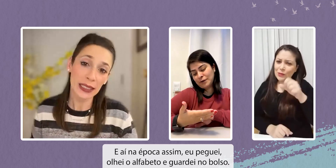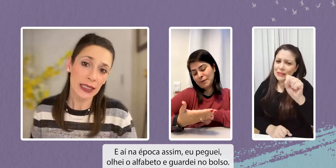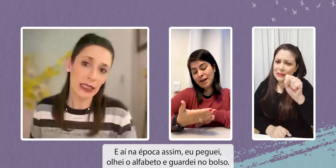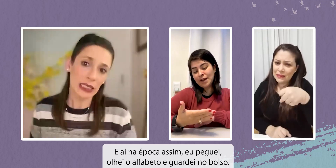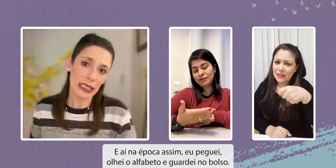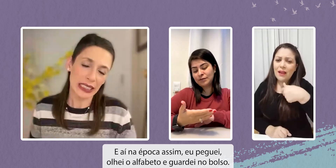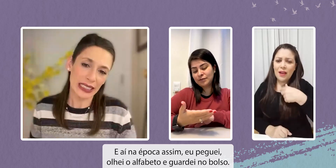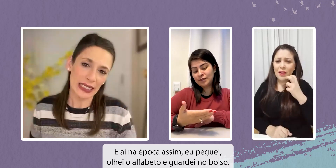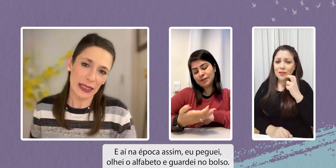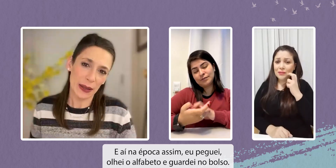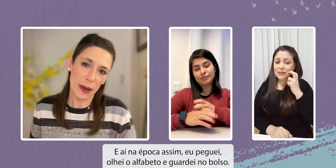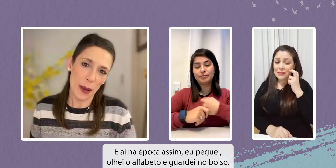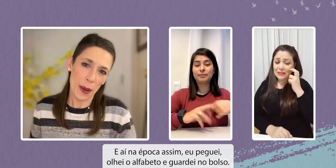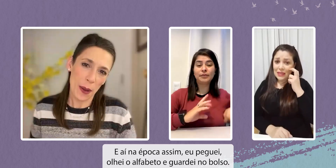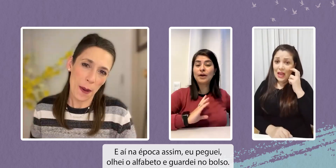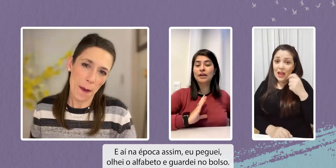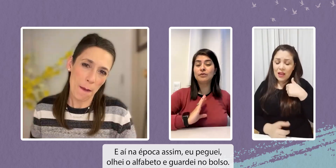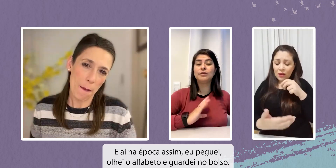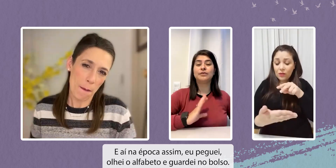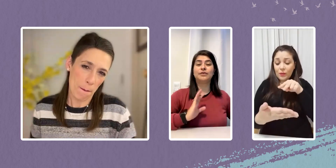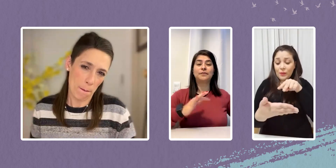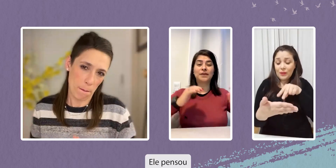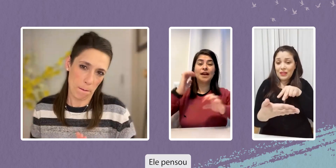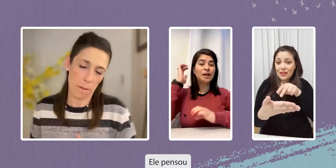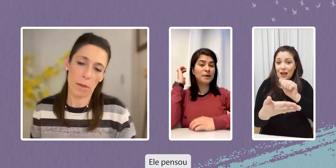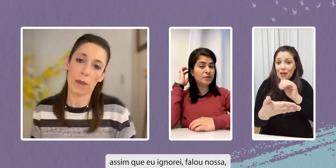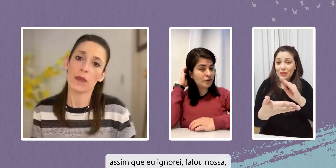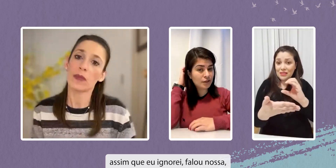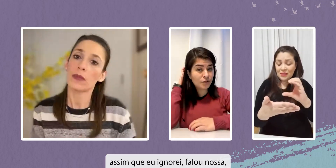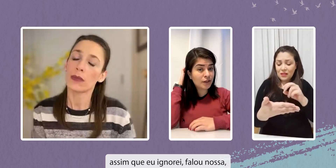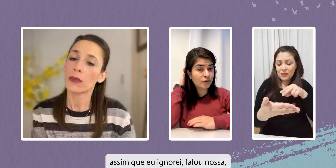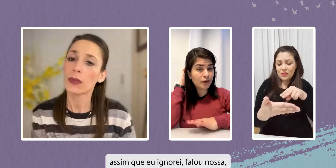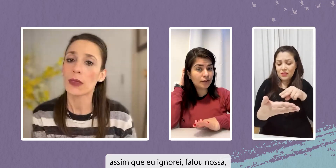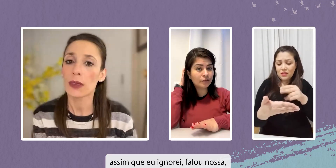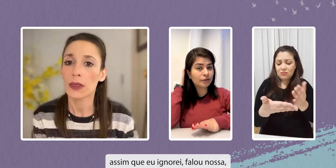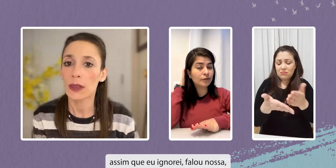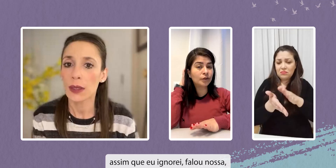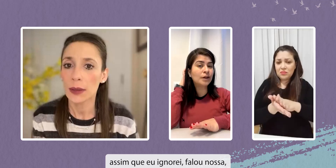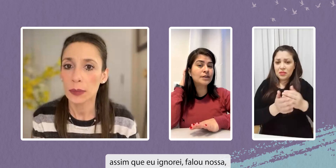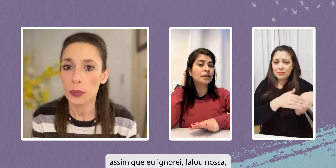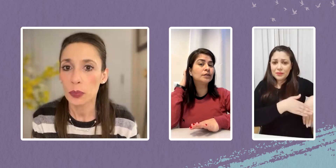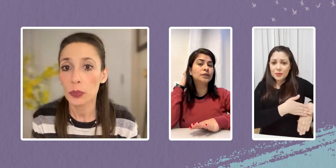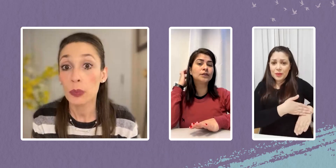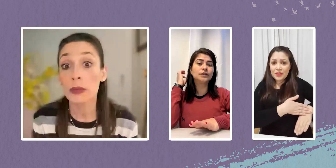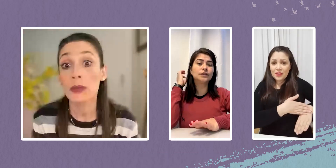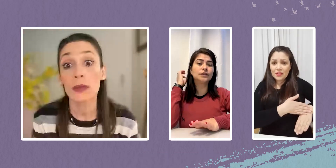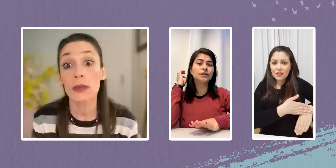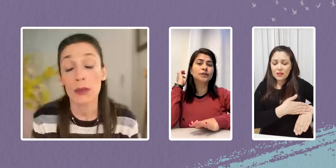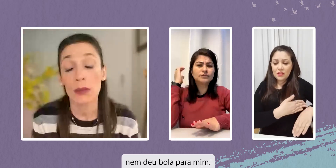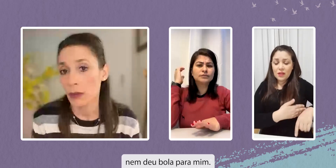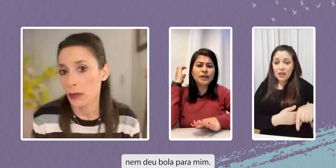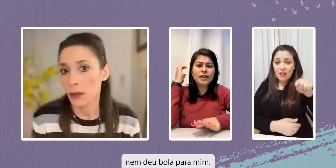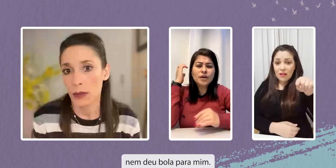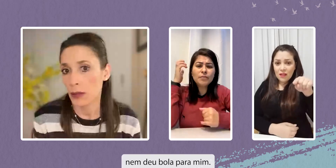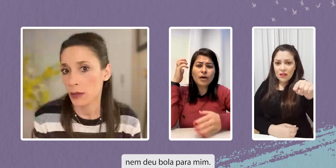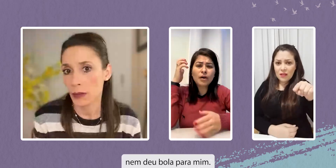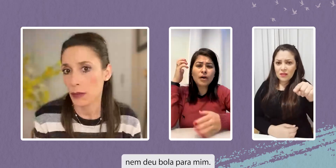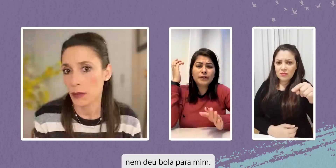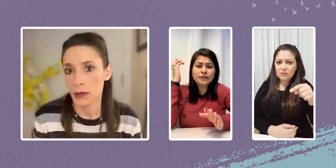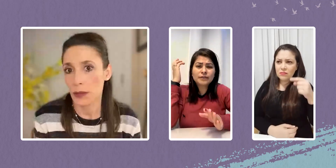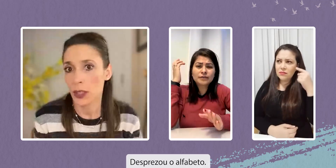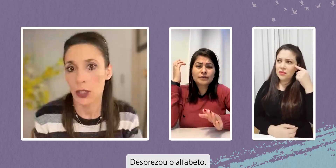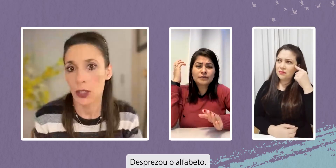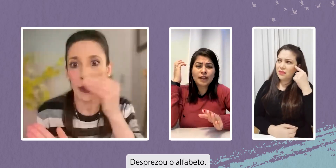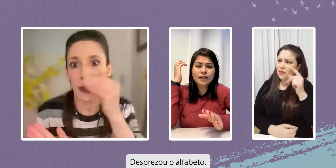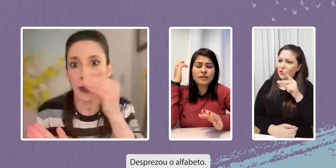o alfabeto e guardei no bolso. Ele pensou assim que eu ignorei. Falou, nossa, nem deu bola pra